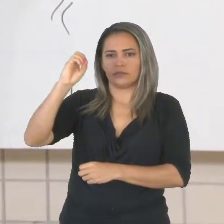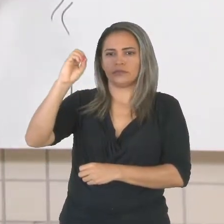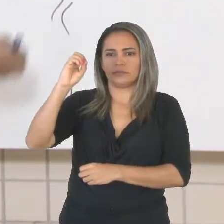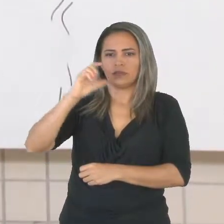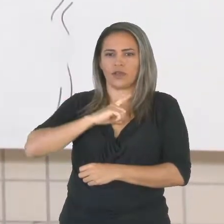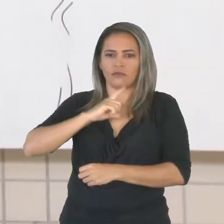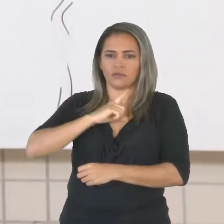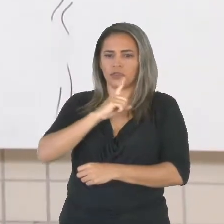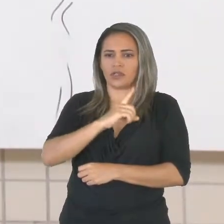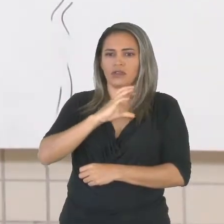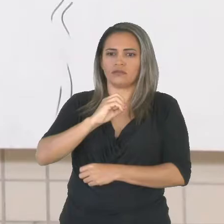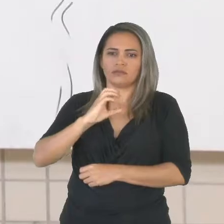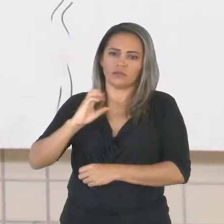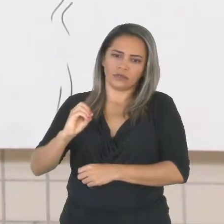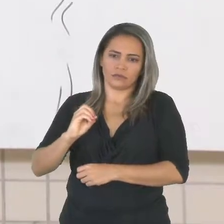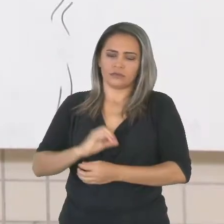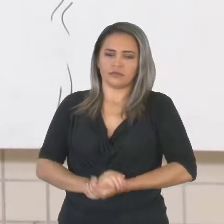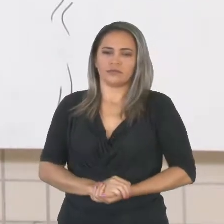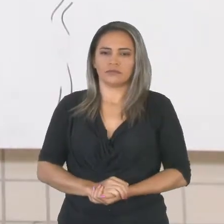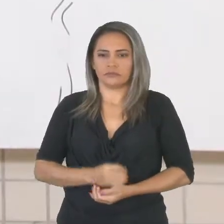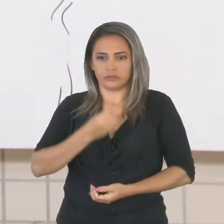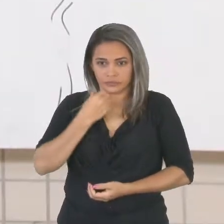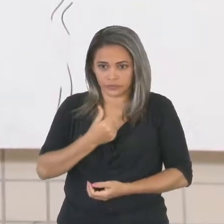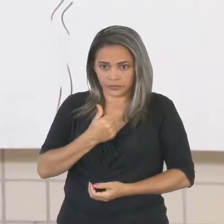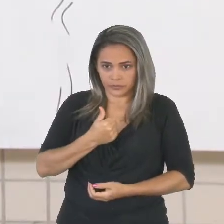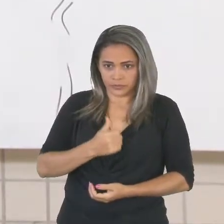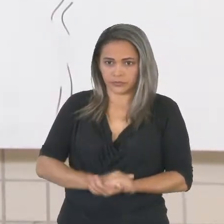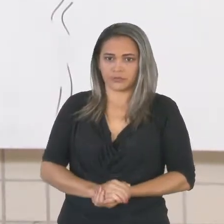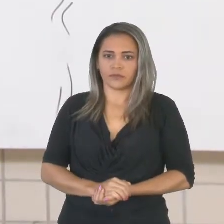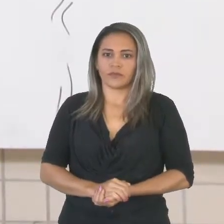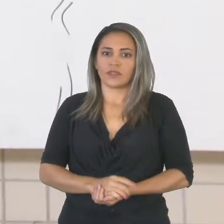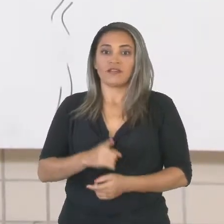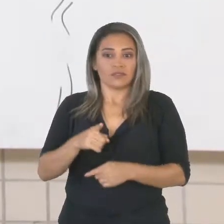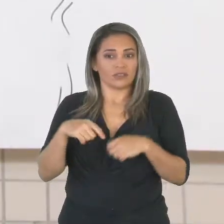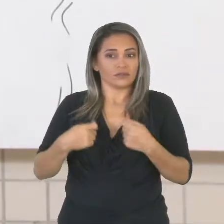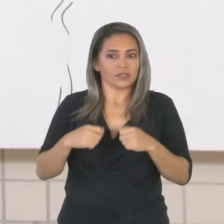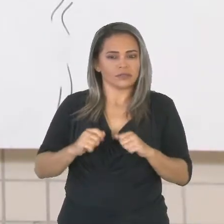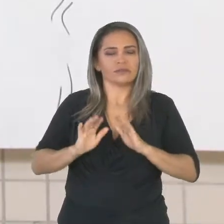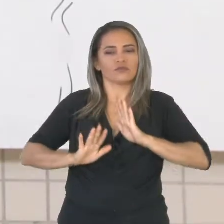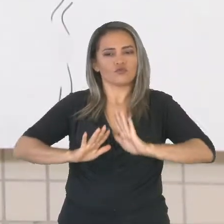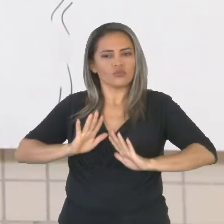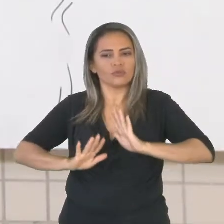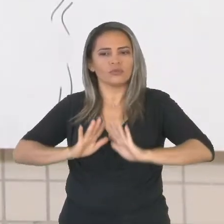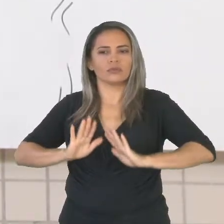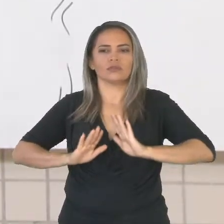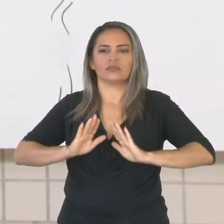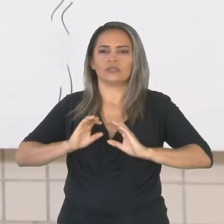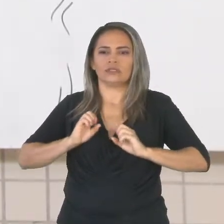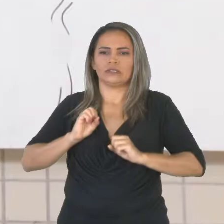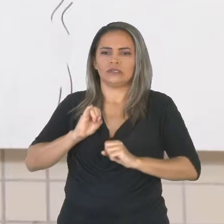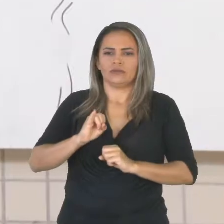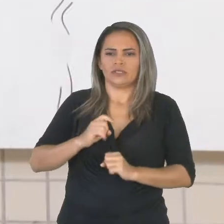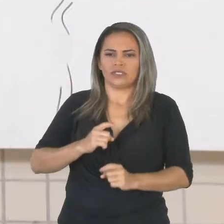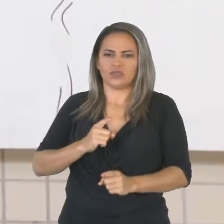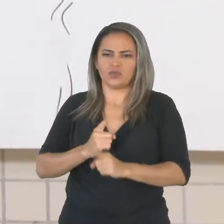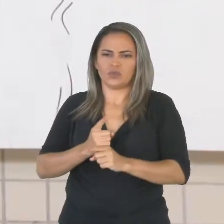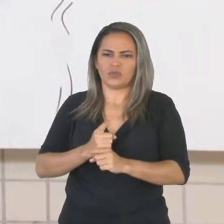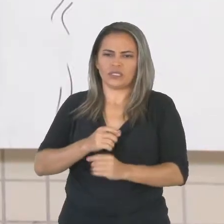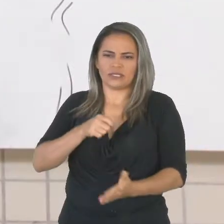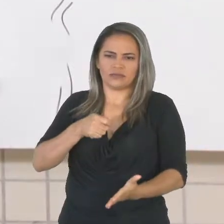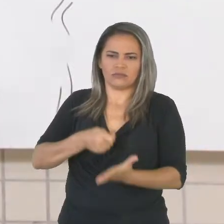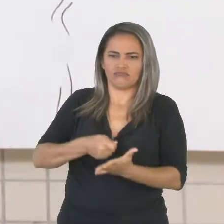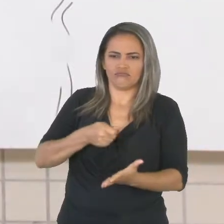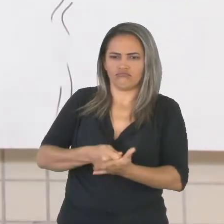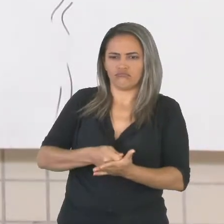eu vou chegar a 100. Tudo bem? São observações que você precisa ter cuidado. Se você não chegou a exatamente 1 e não chegou